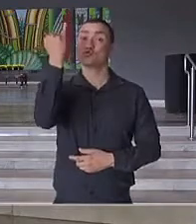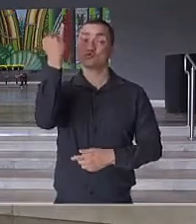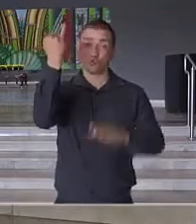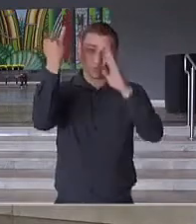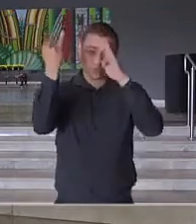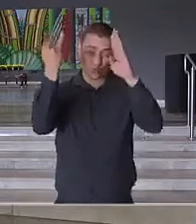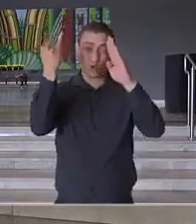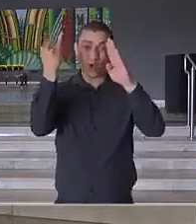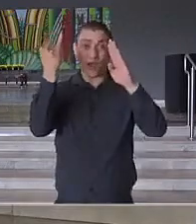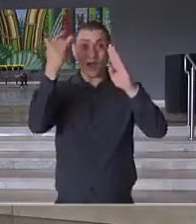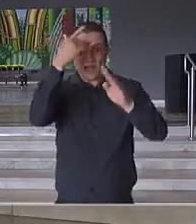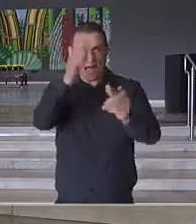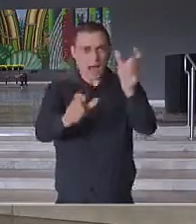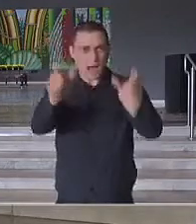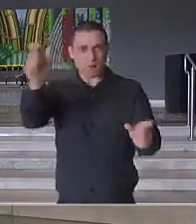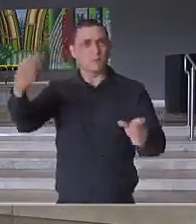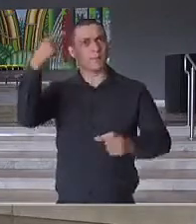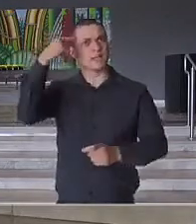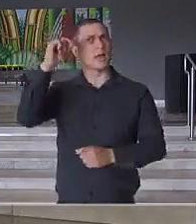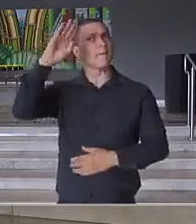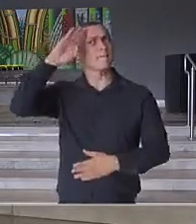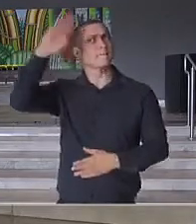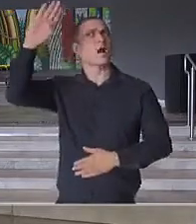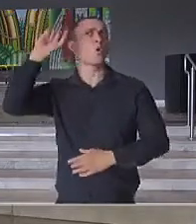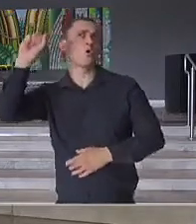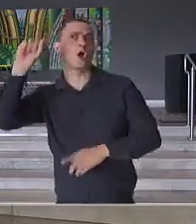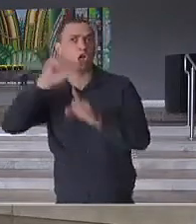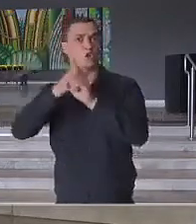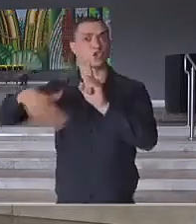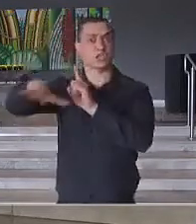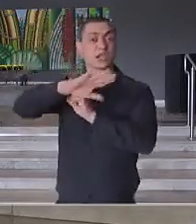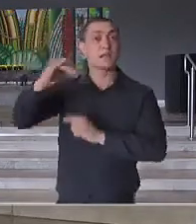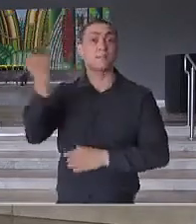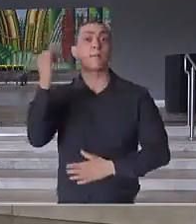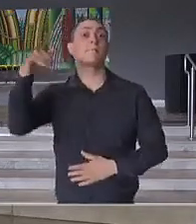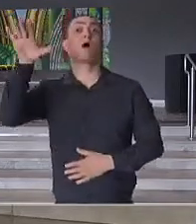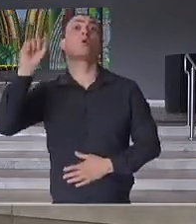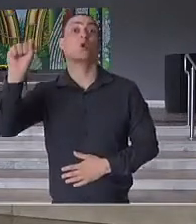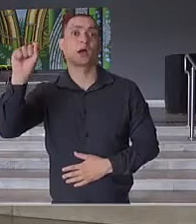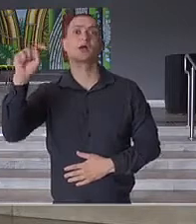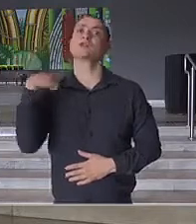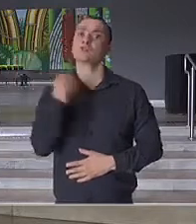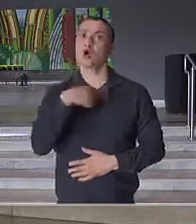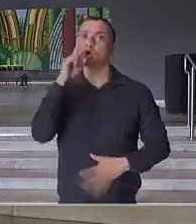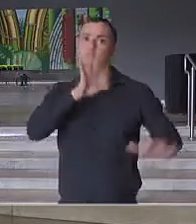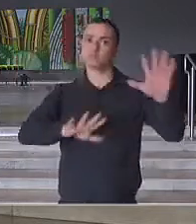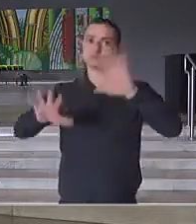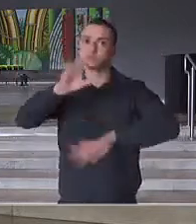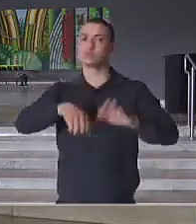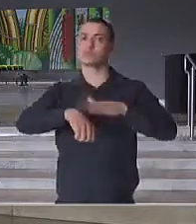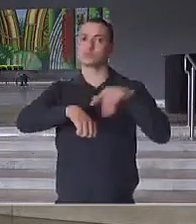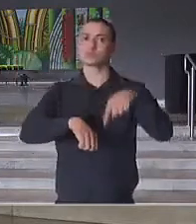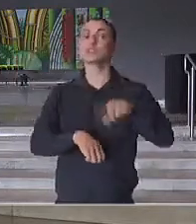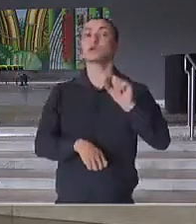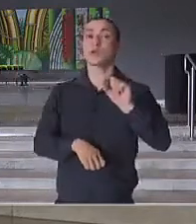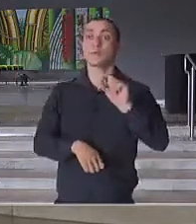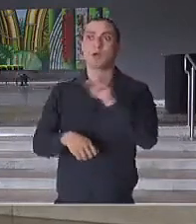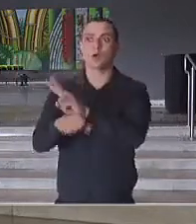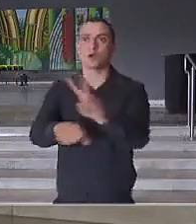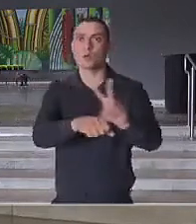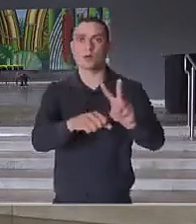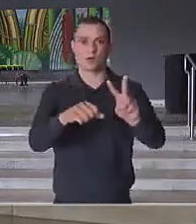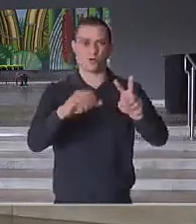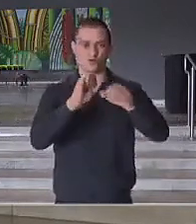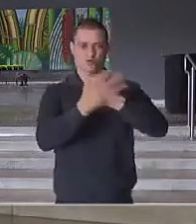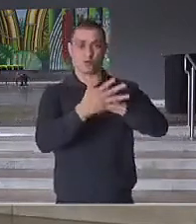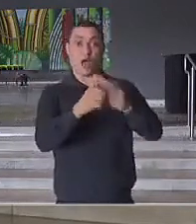que as pessoas discutam o que é prioridade na sociedade. Nós estamos fazendo a prevenção aqui para que não aumentem os números